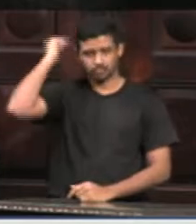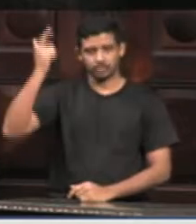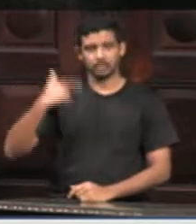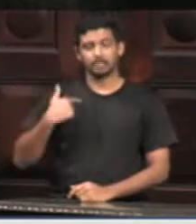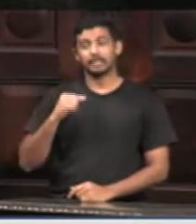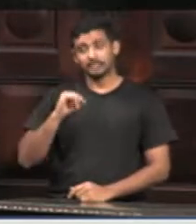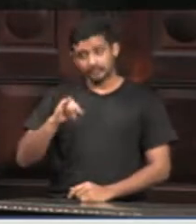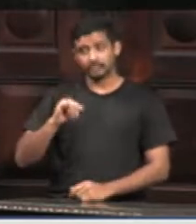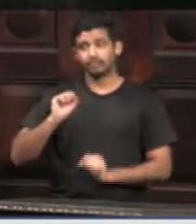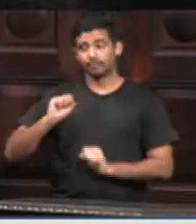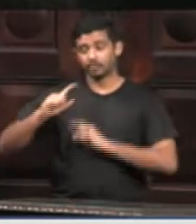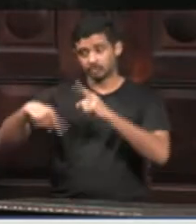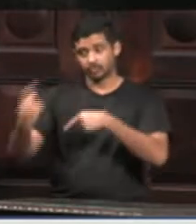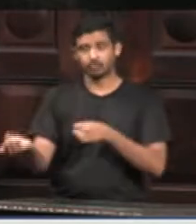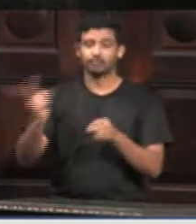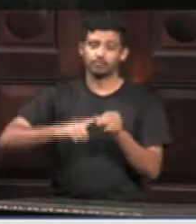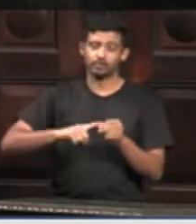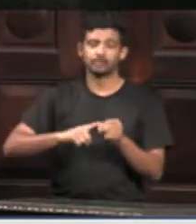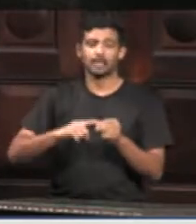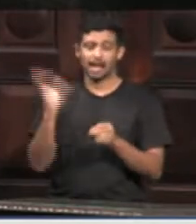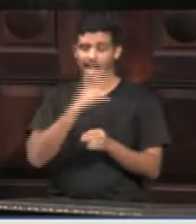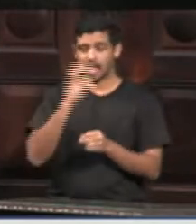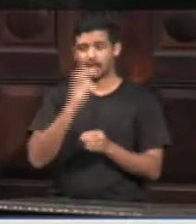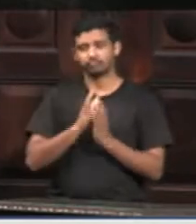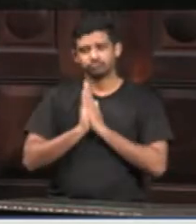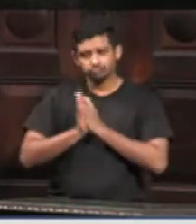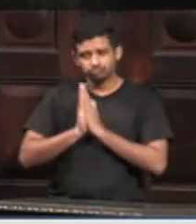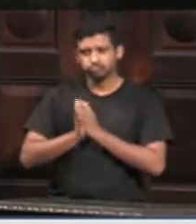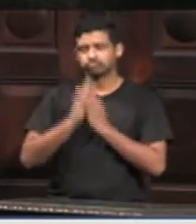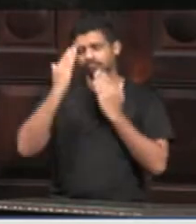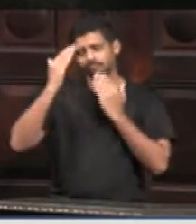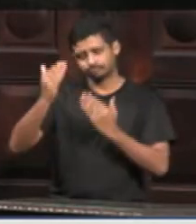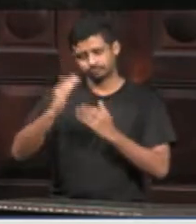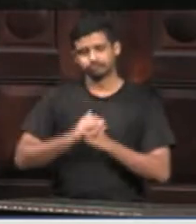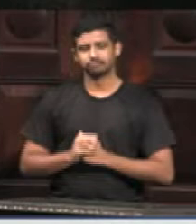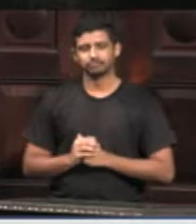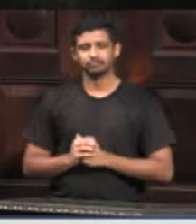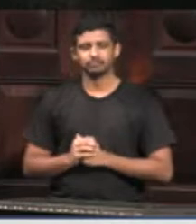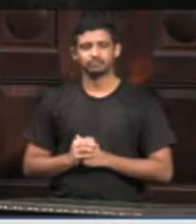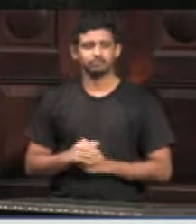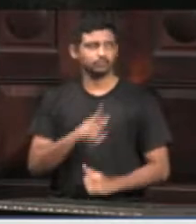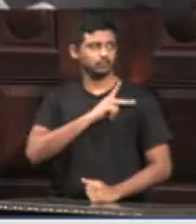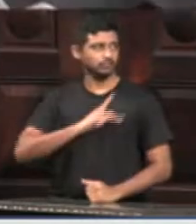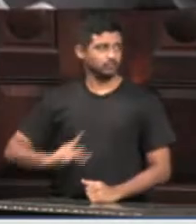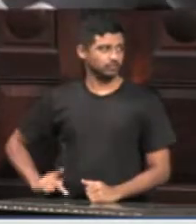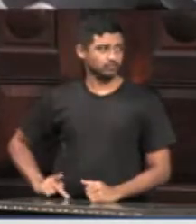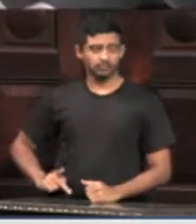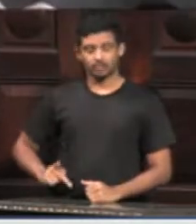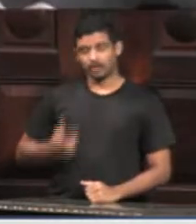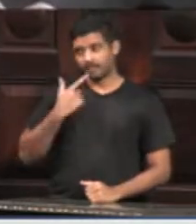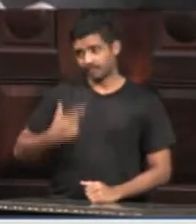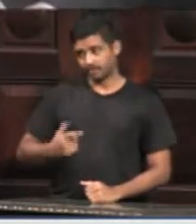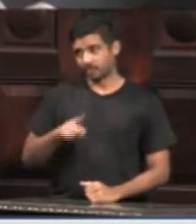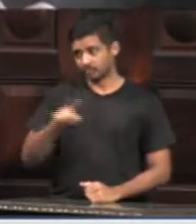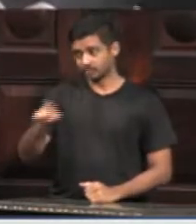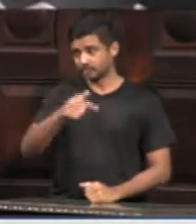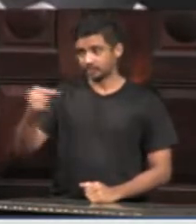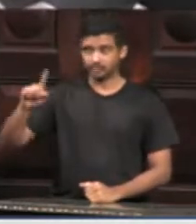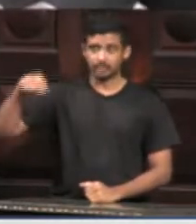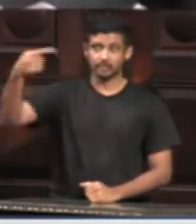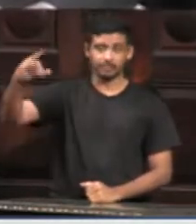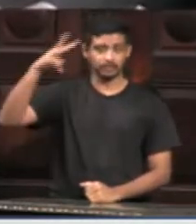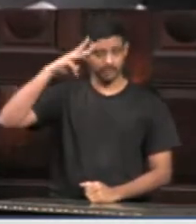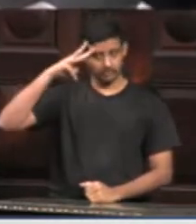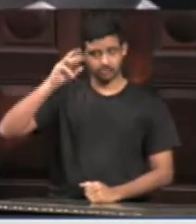retornar o mais breve possível, como é a semana que antecede uma eleição importante, que a gente Presidência espera... defere pedido de Vossa Excelência, mas retorna na próxima terça, tá